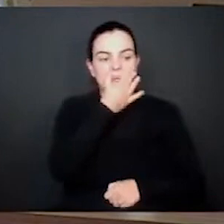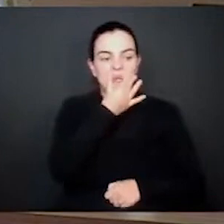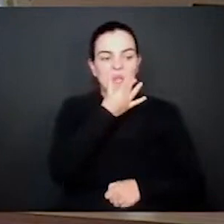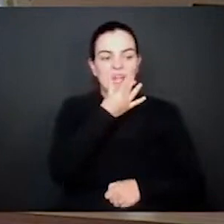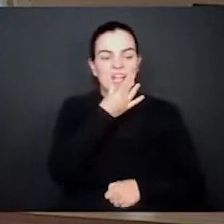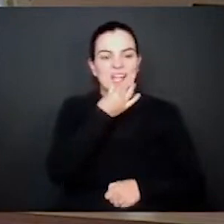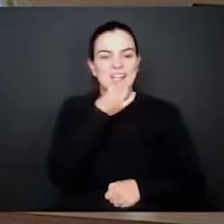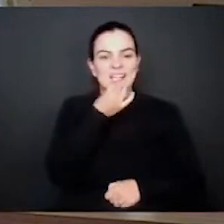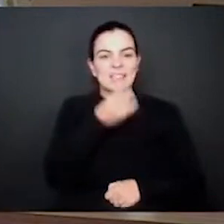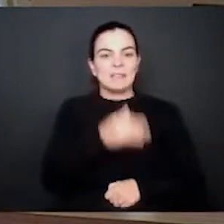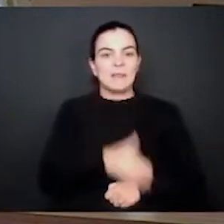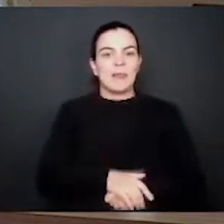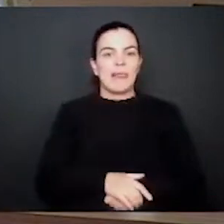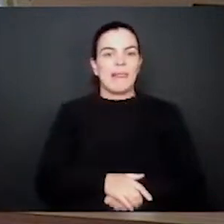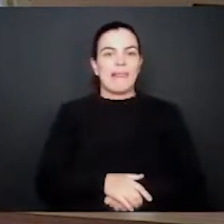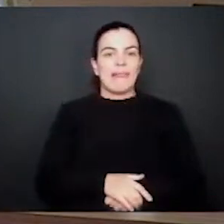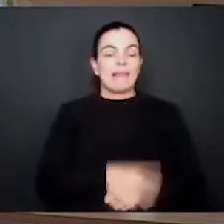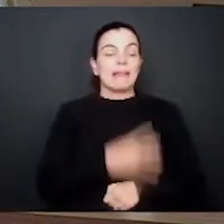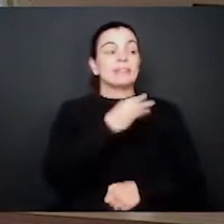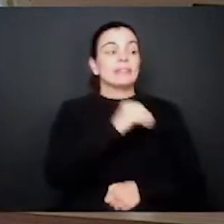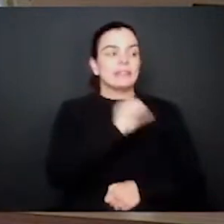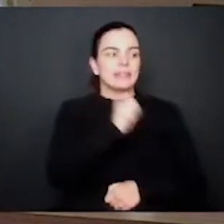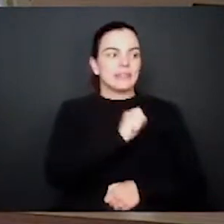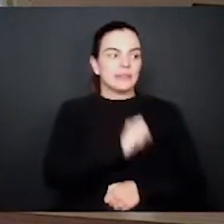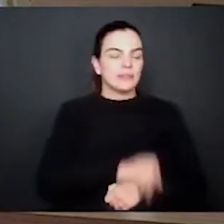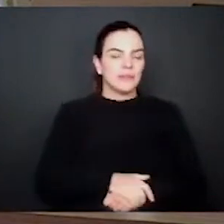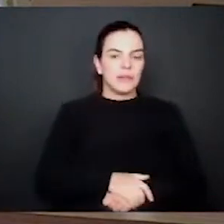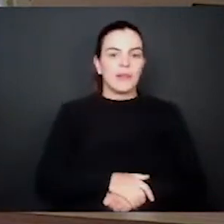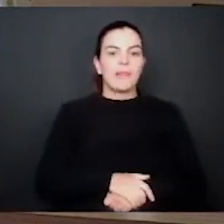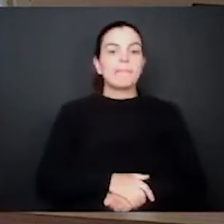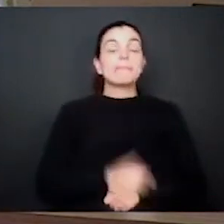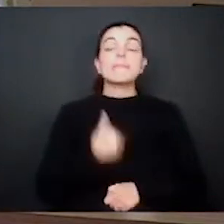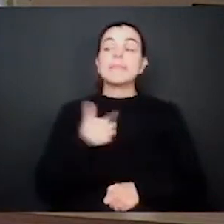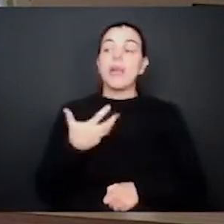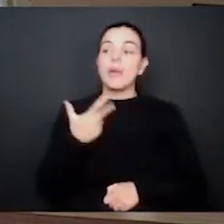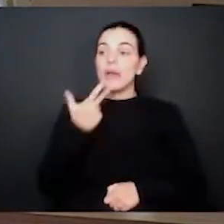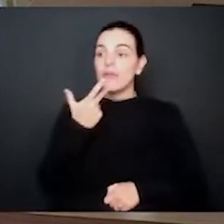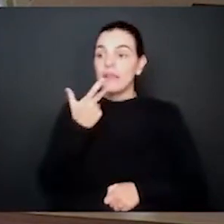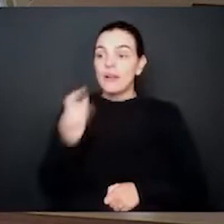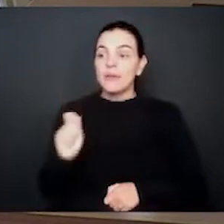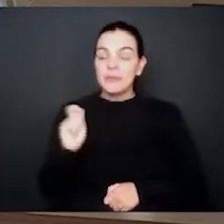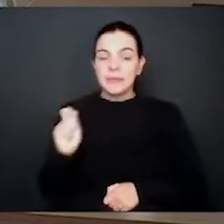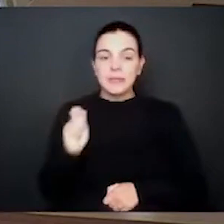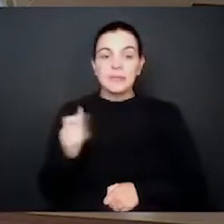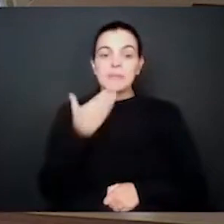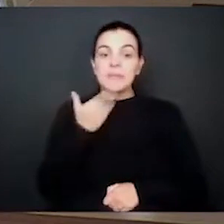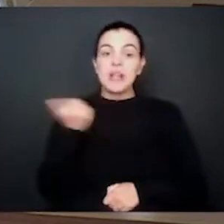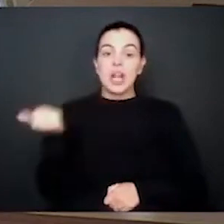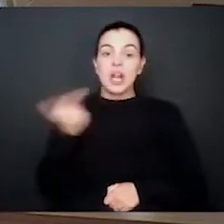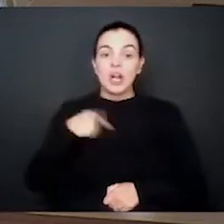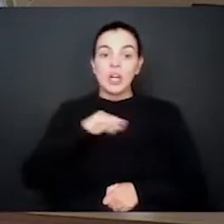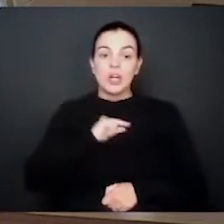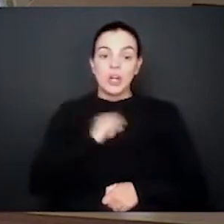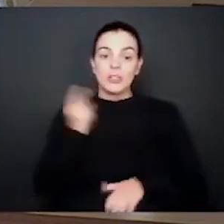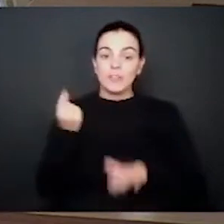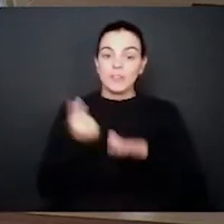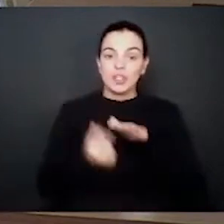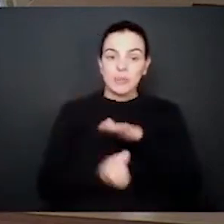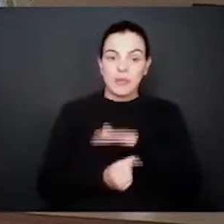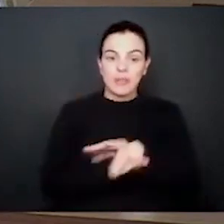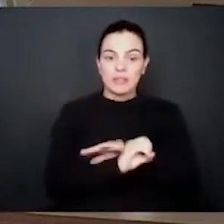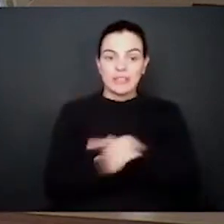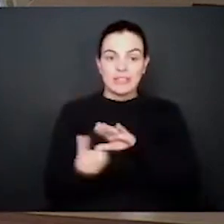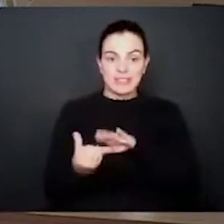30 segundos. Então, para finalizar, eu quero finalizar dizendo que é melhor a gente investir na primeira infância para que a criança tenha